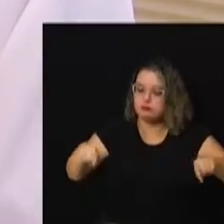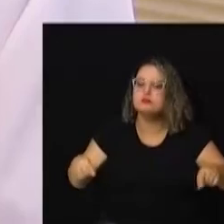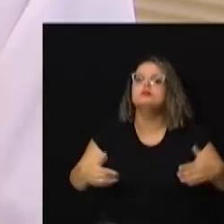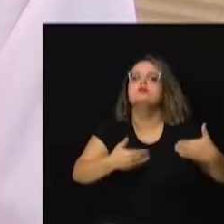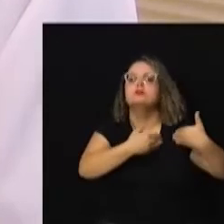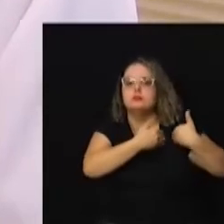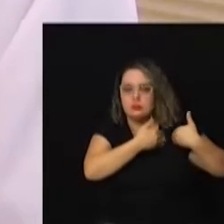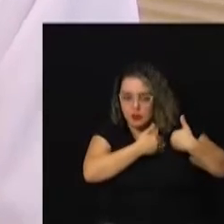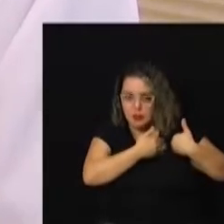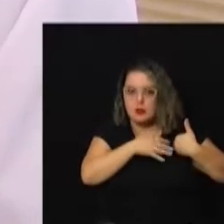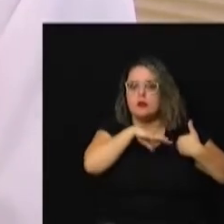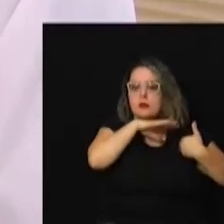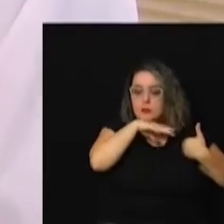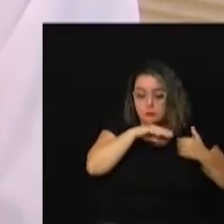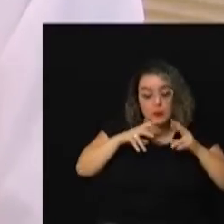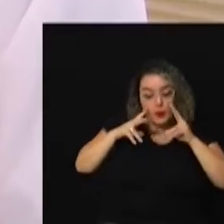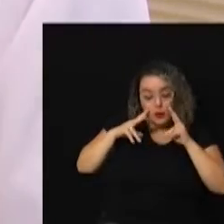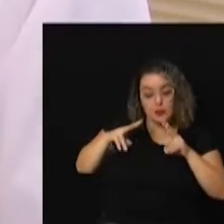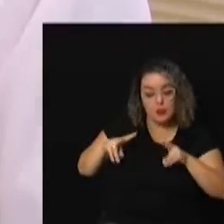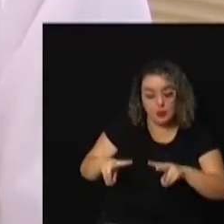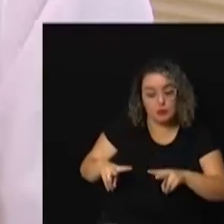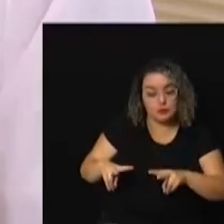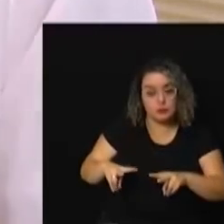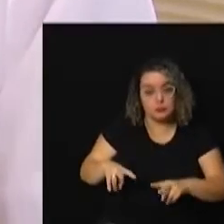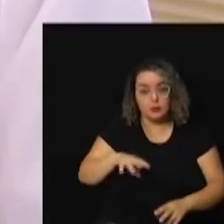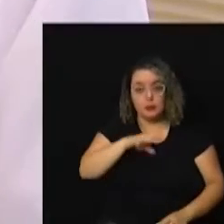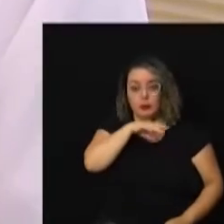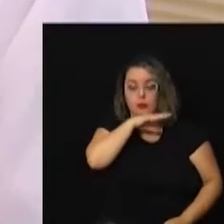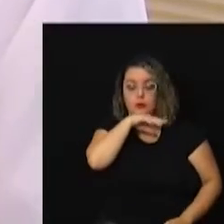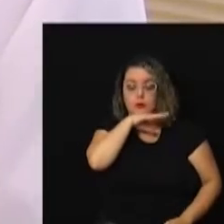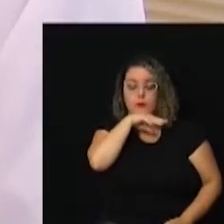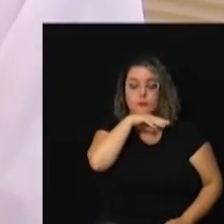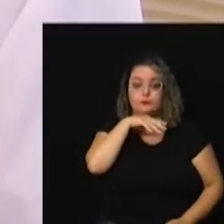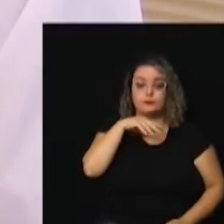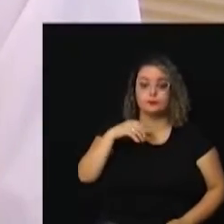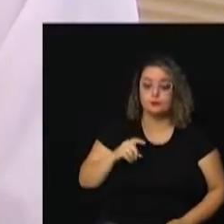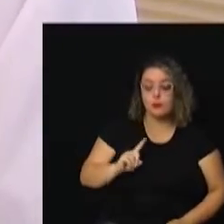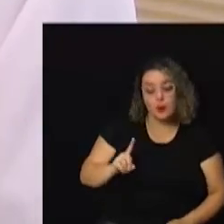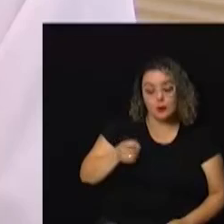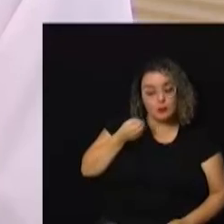Tanto machos quanto fêmeas podem sofrer com o problema. E